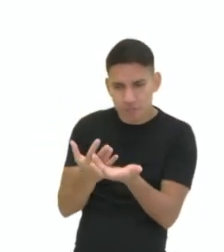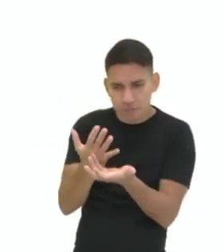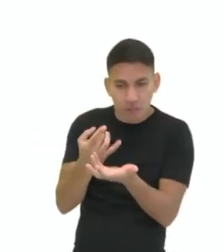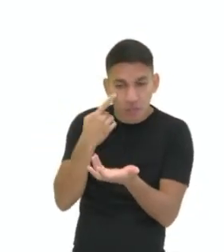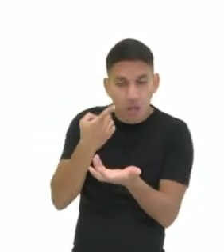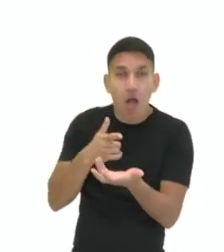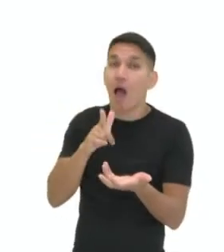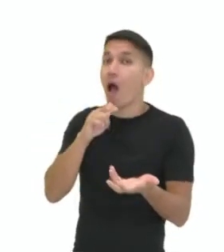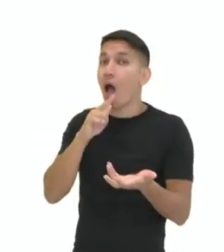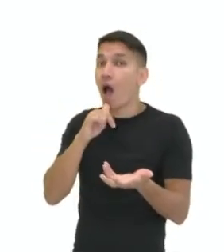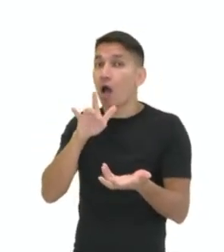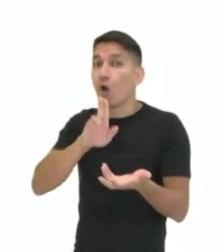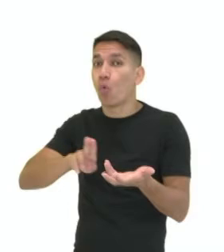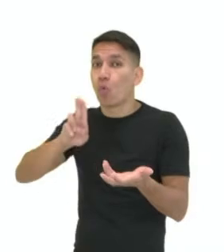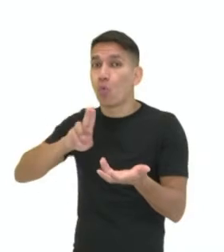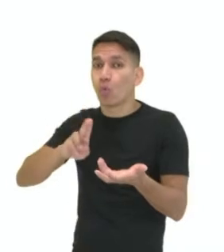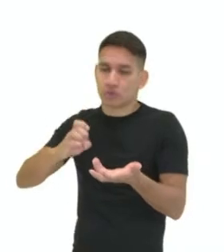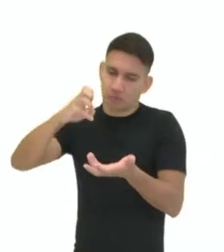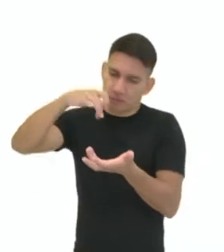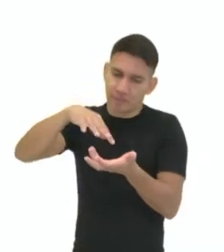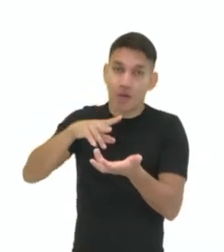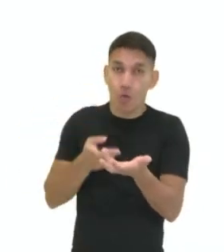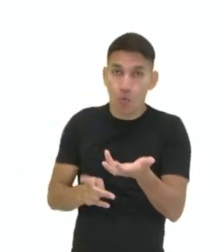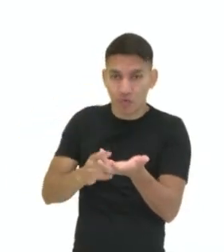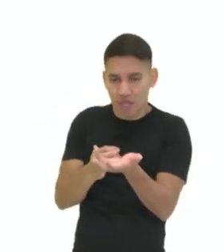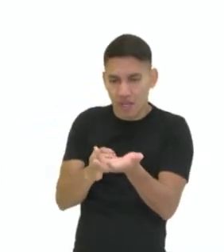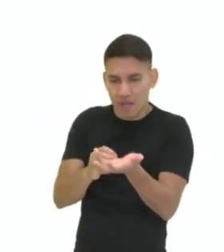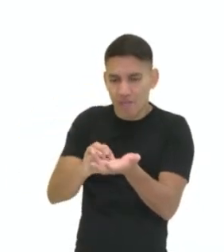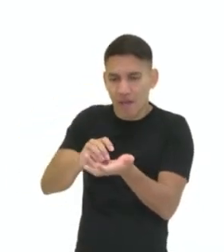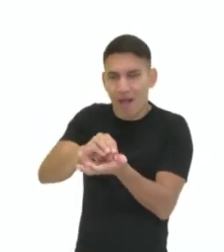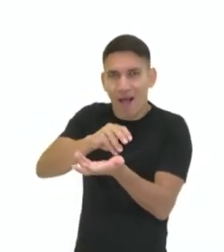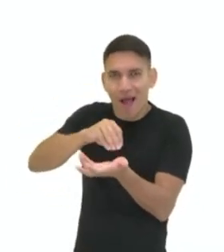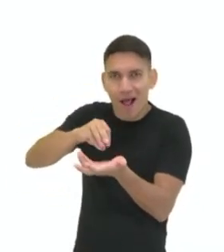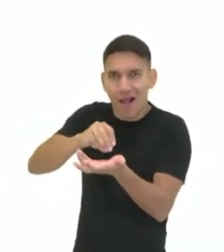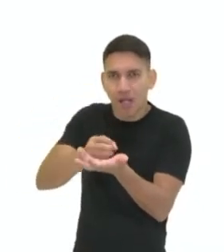água utilizada na rega, que ainda está na terra, evapora, né,